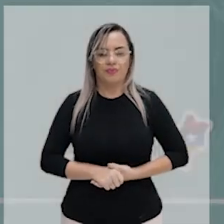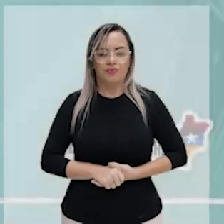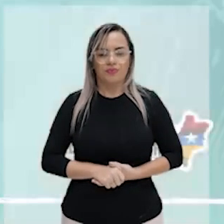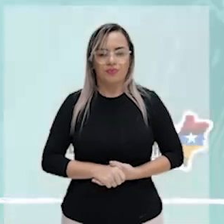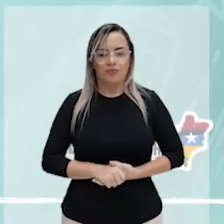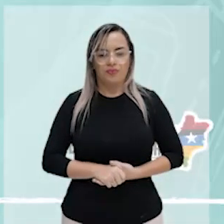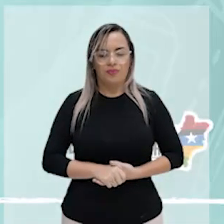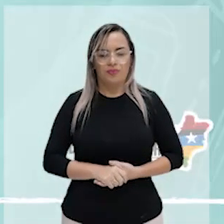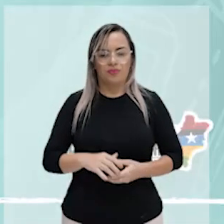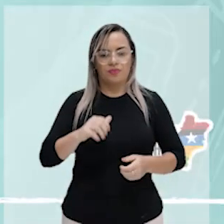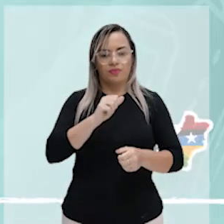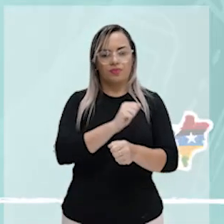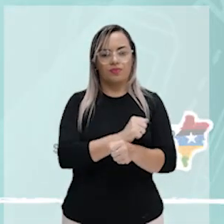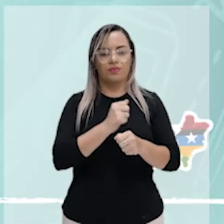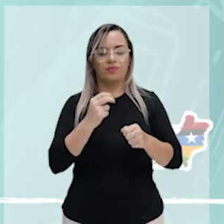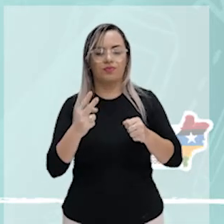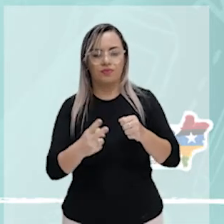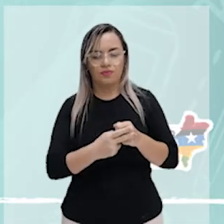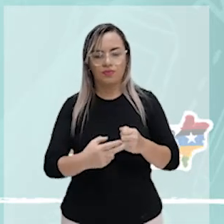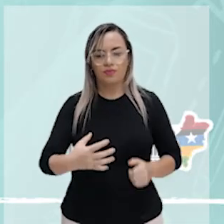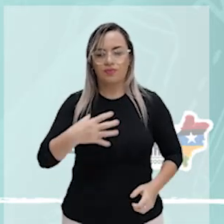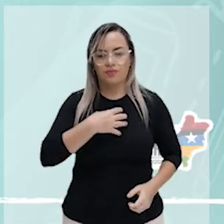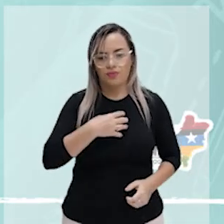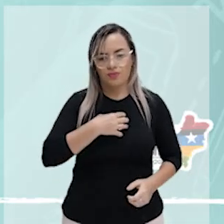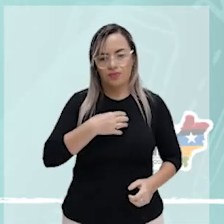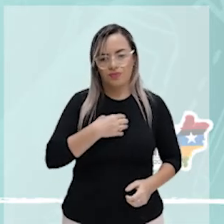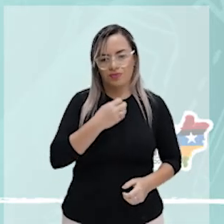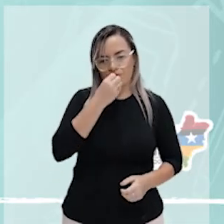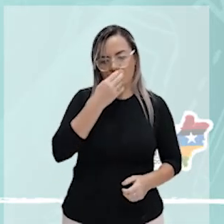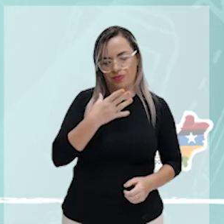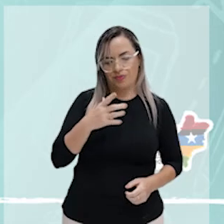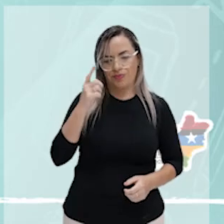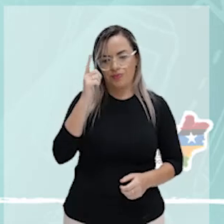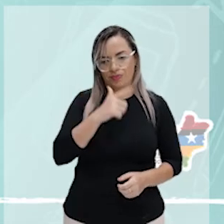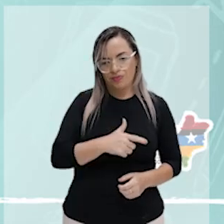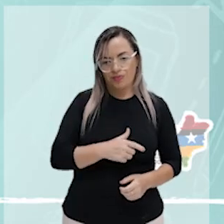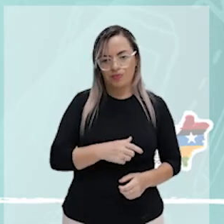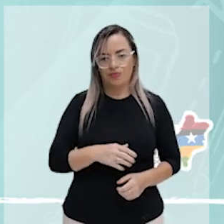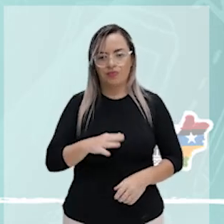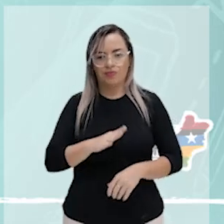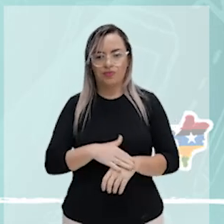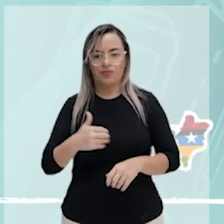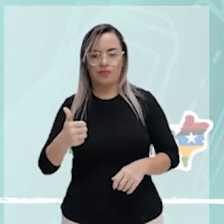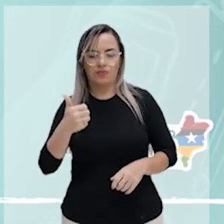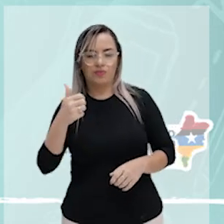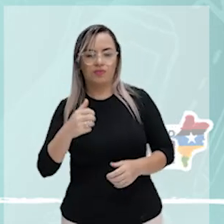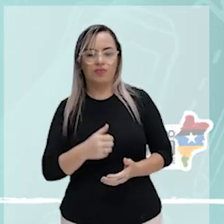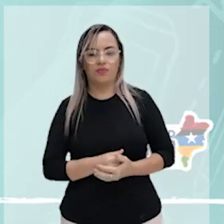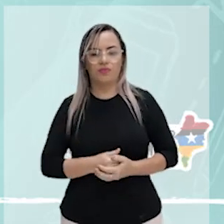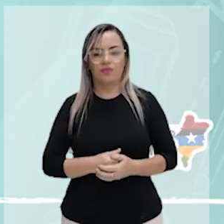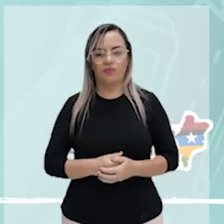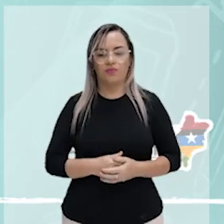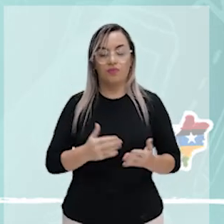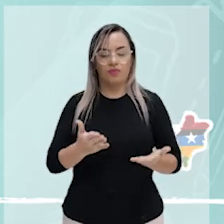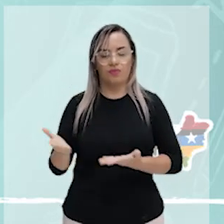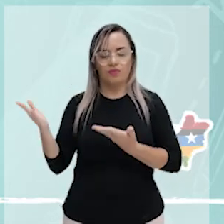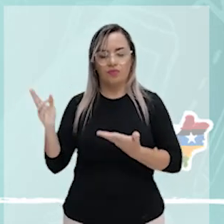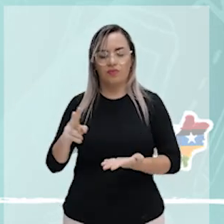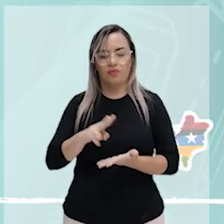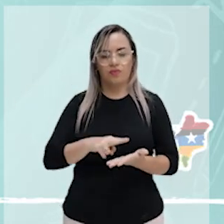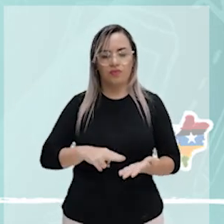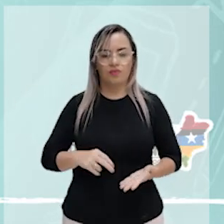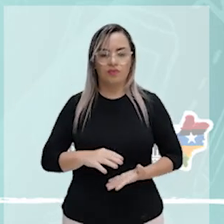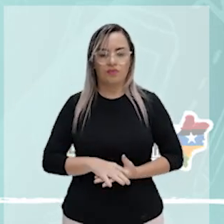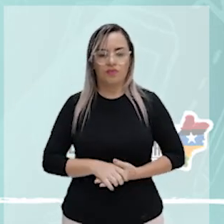de modo. Bem, mal, melhor, pior, assim, tá? E a maioria dos advérbios terminados em mente. A maioria, tá? A grande parte